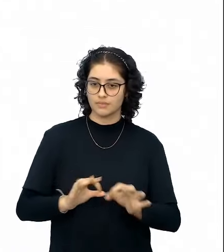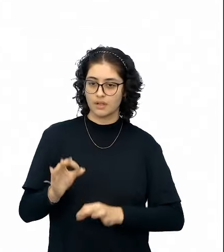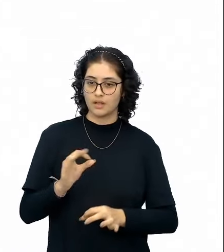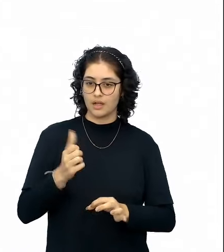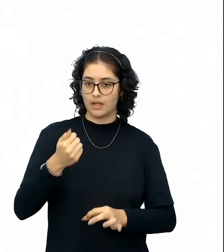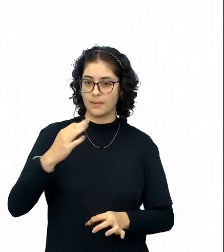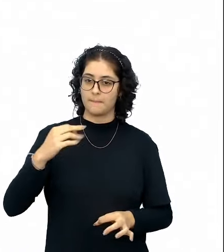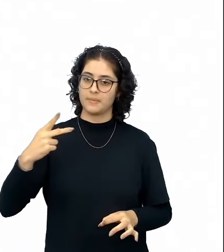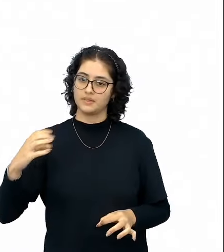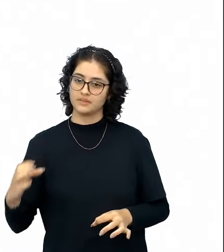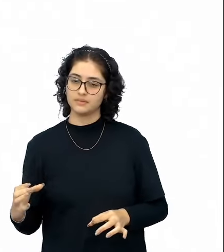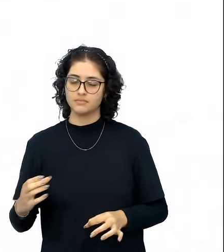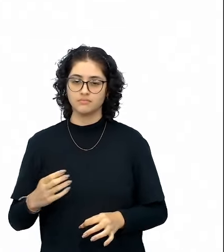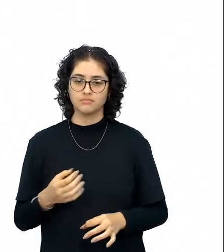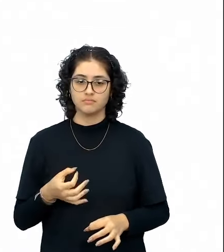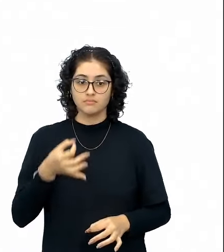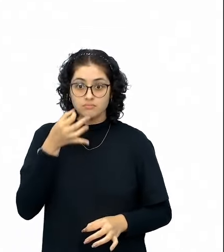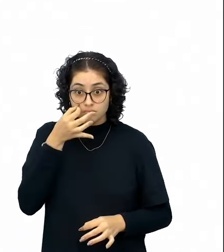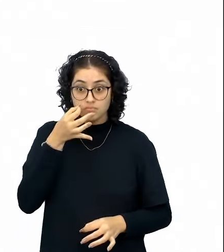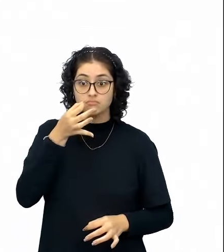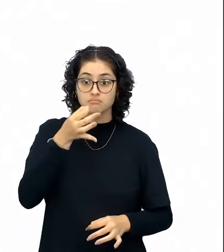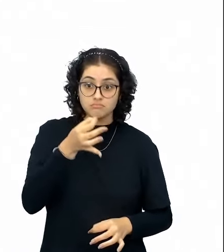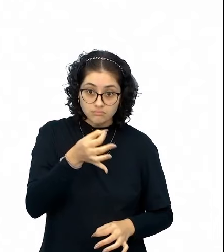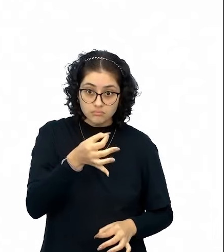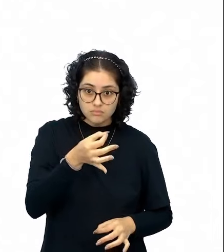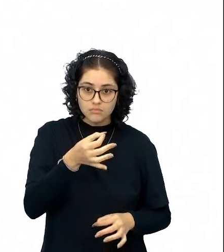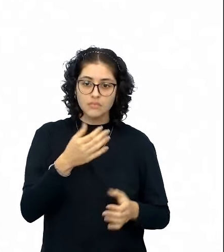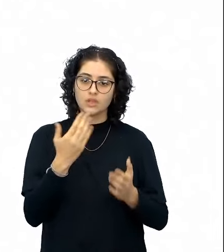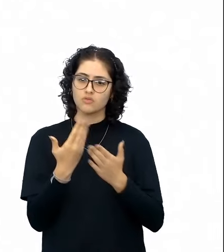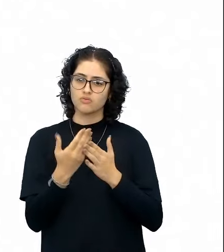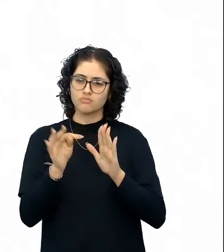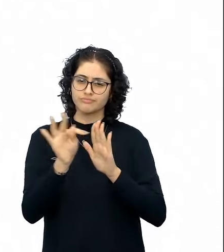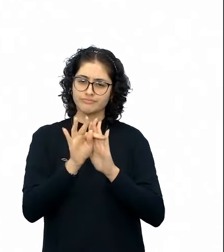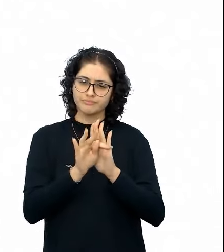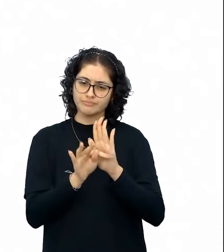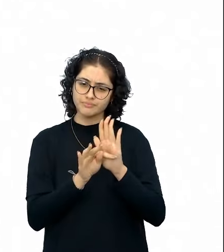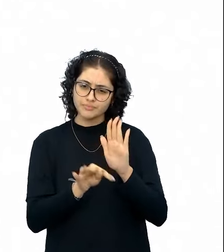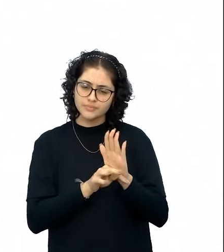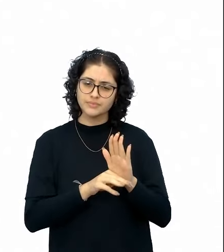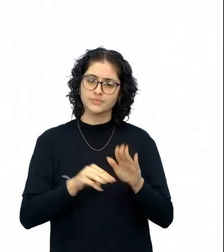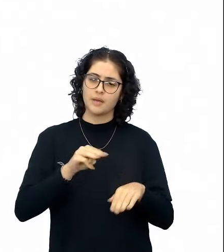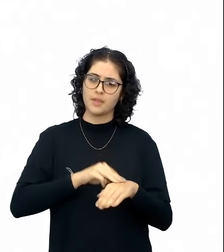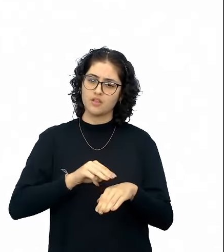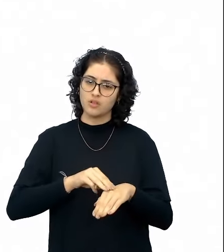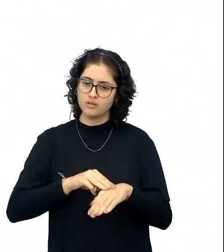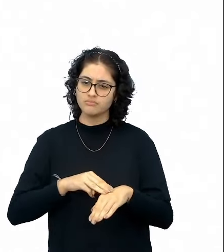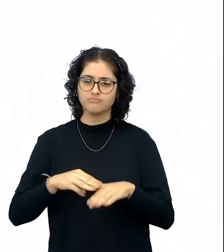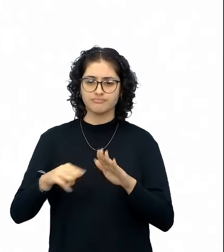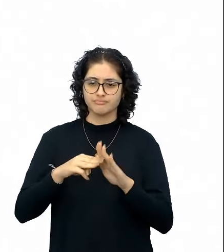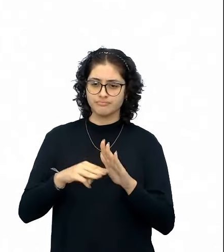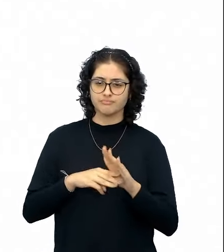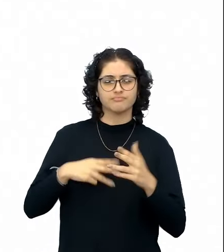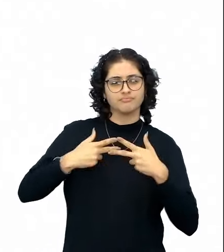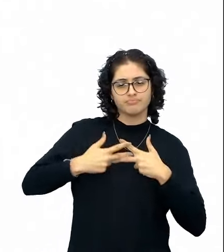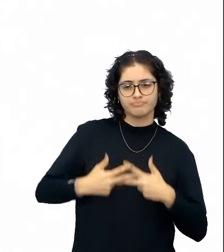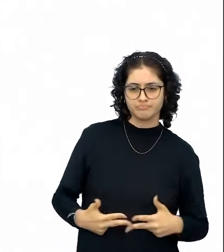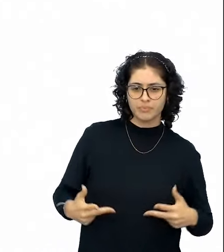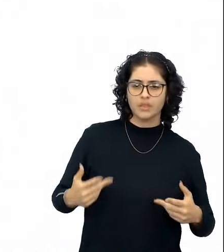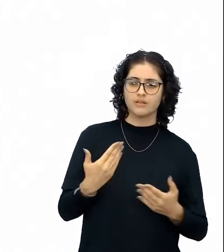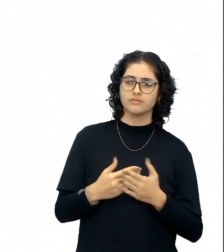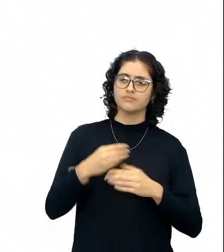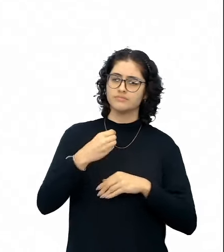ATPC, observando os aspectos teóricos, metodológicos e sugestões de análise das aulas selecionadas para a formação do